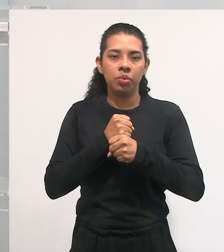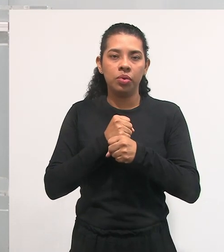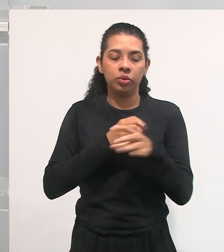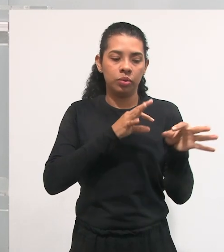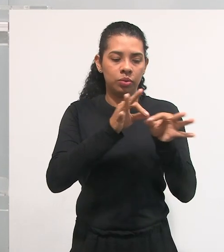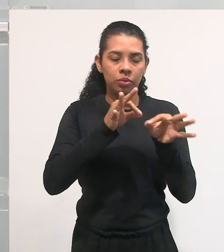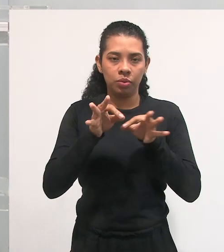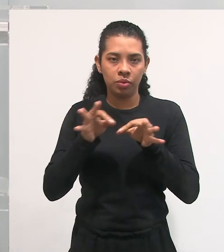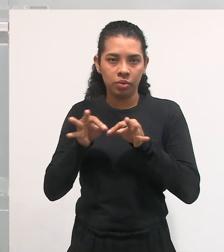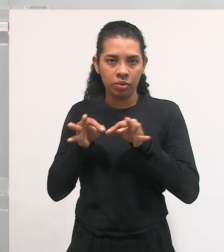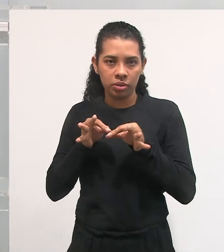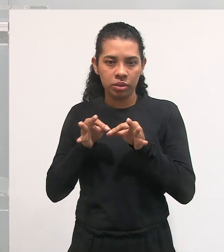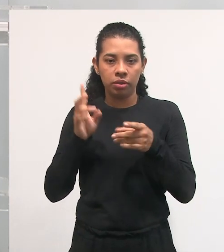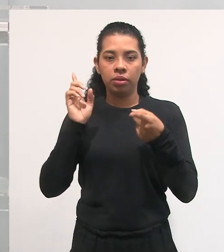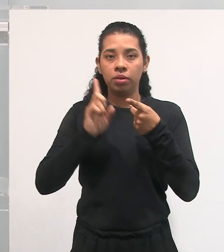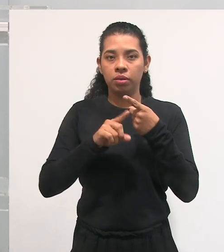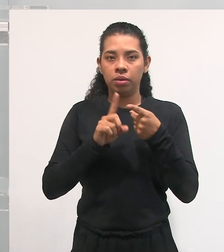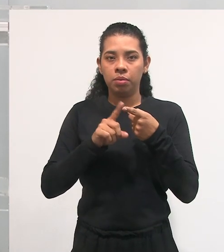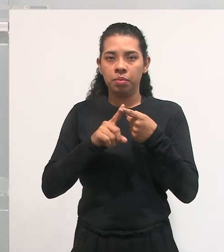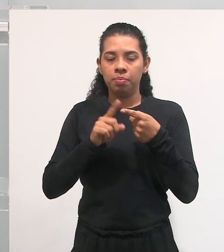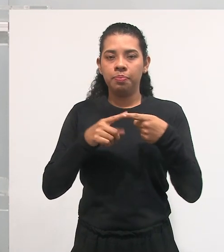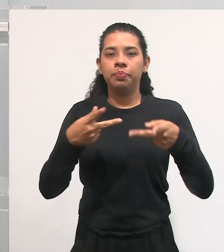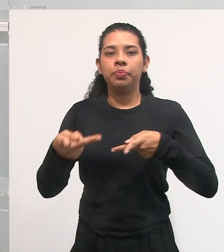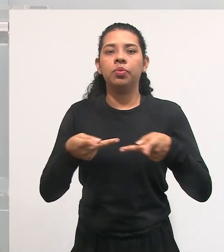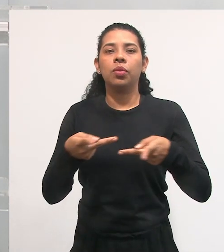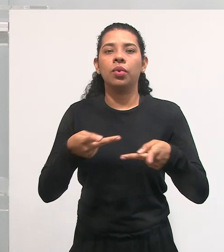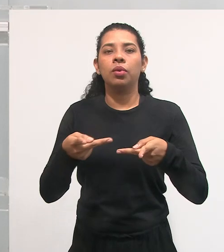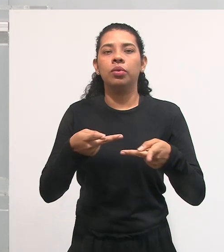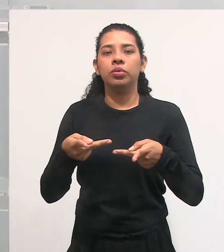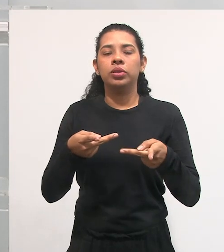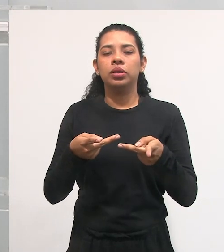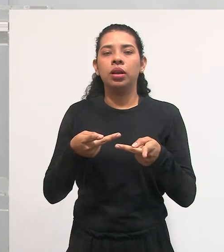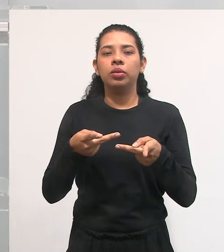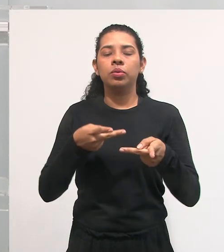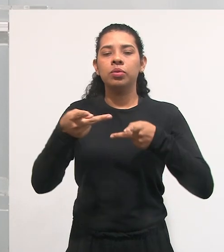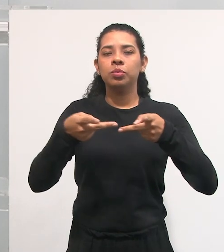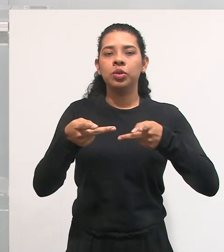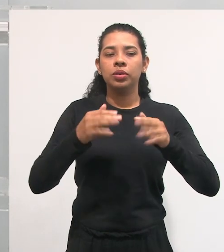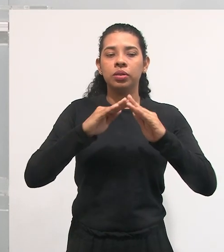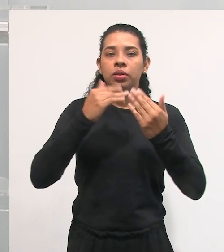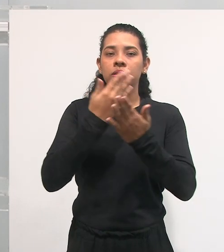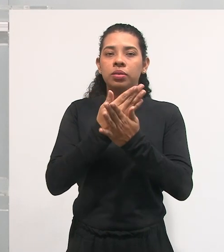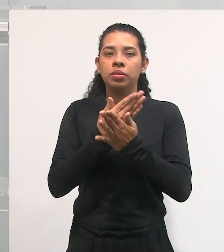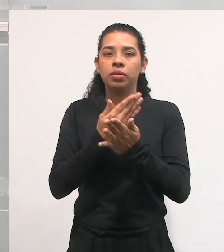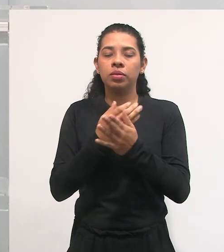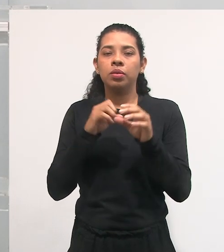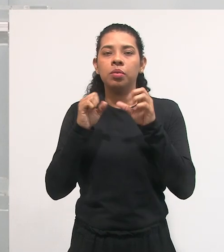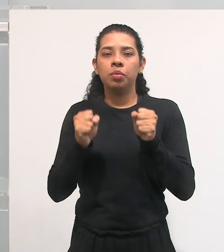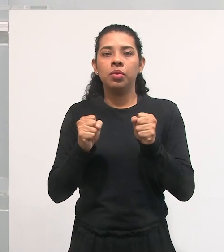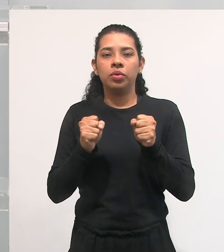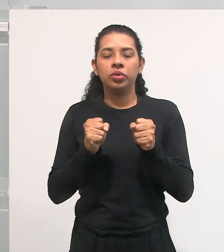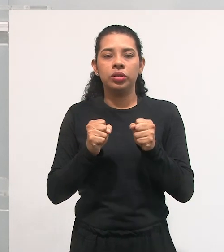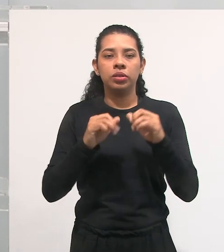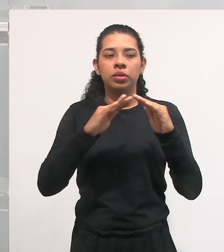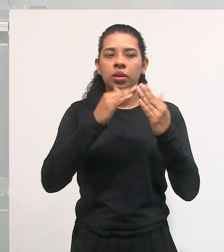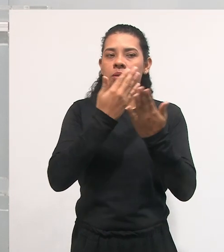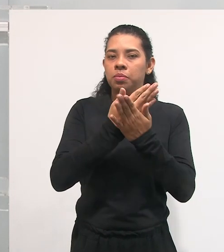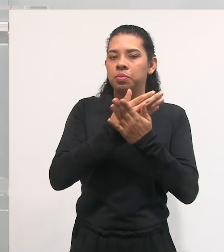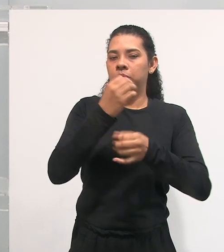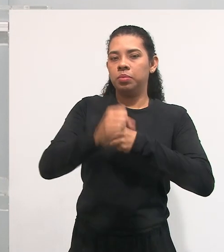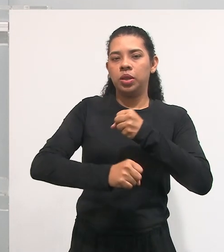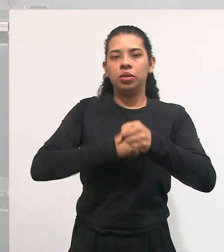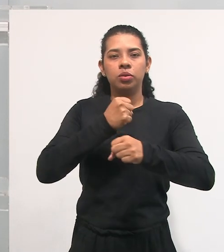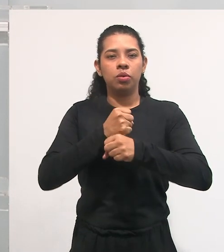ficou equiparado porque os projetos podem se organizar pelo período letivo ou podem se organizar por unidades menores,